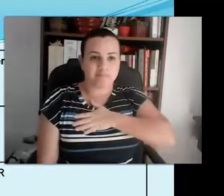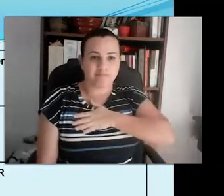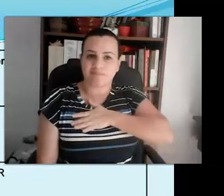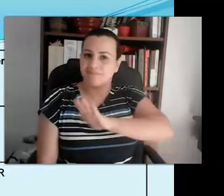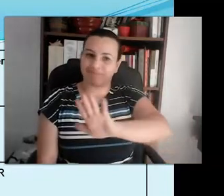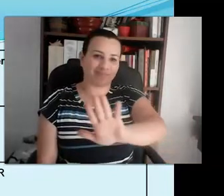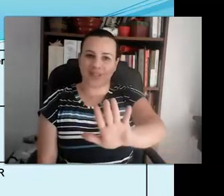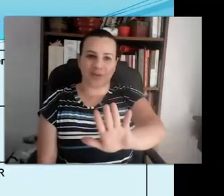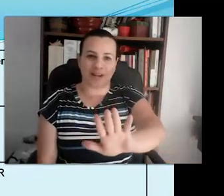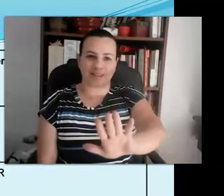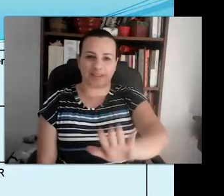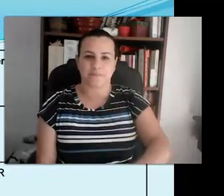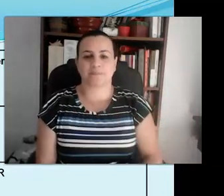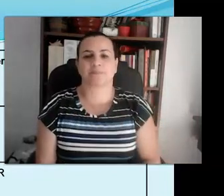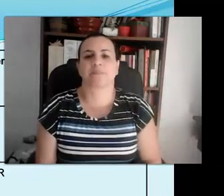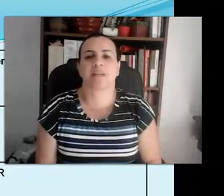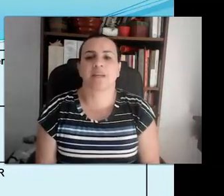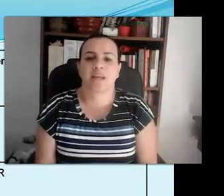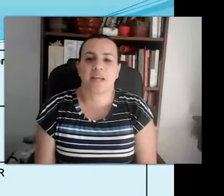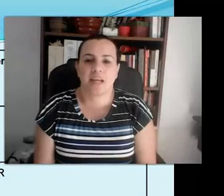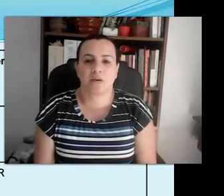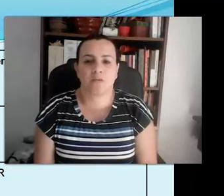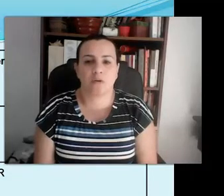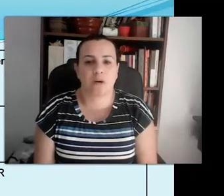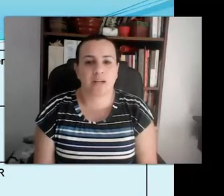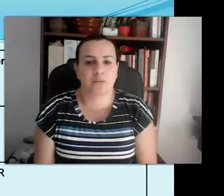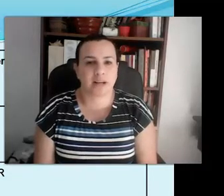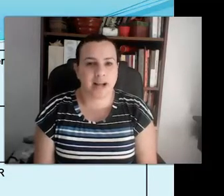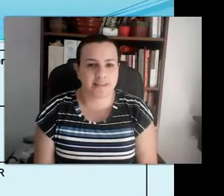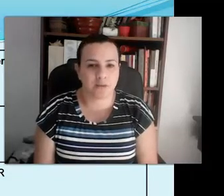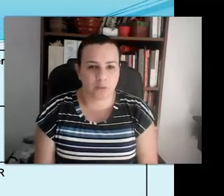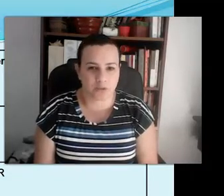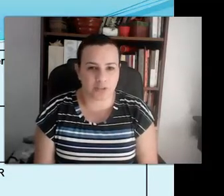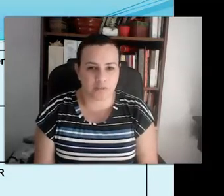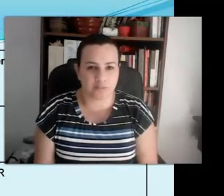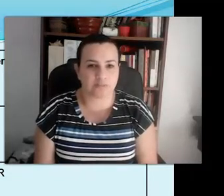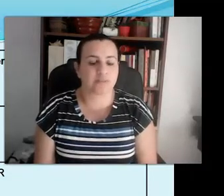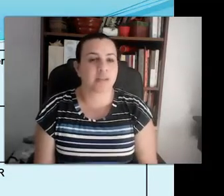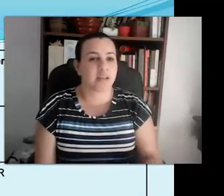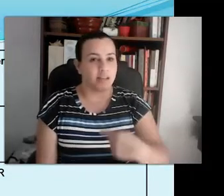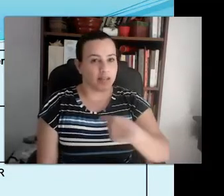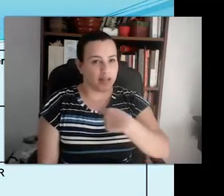bala, não gosta. Eu vou à sua casa hoje.